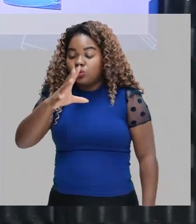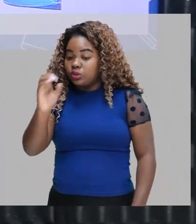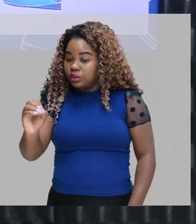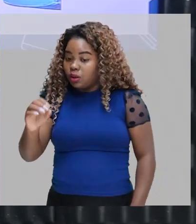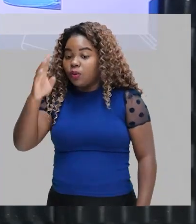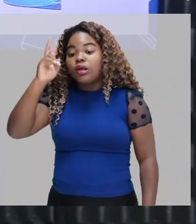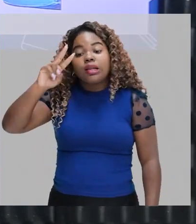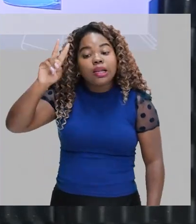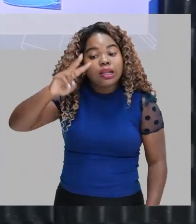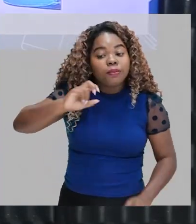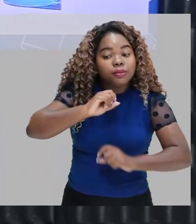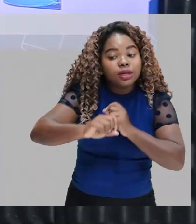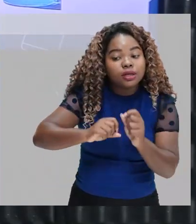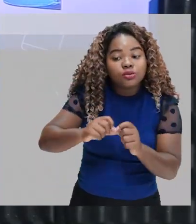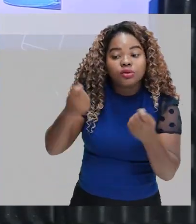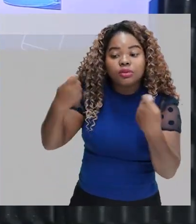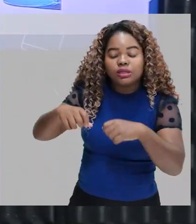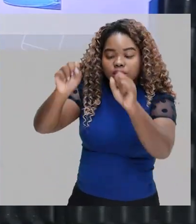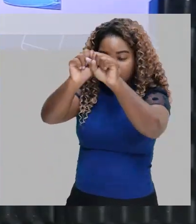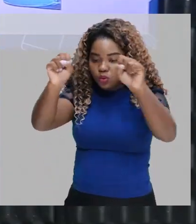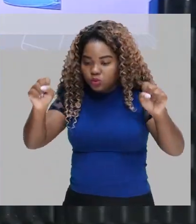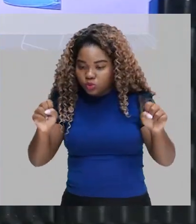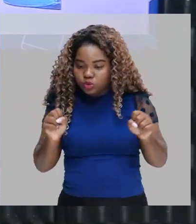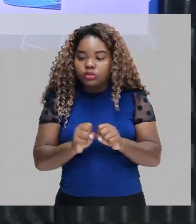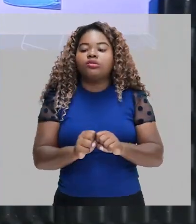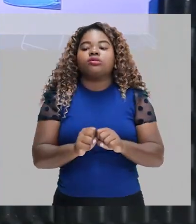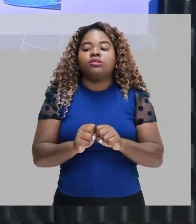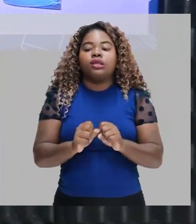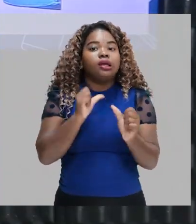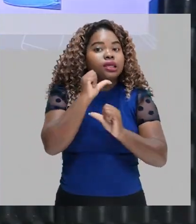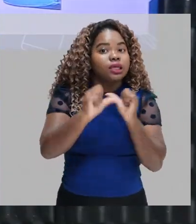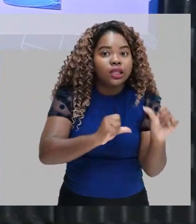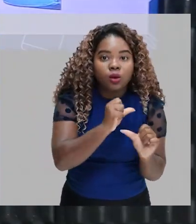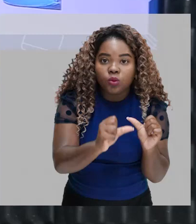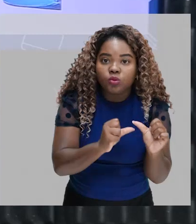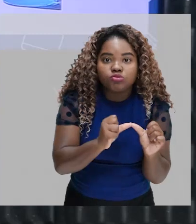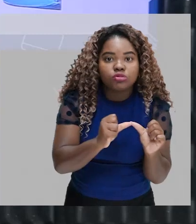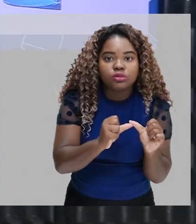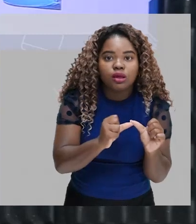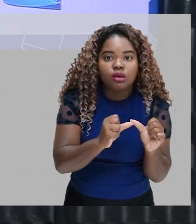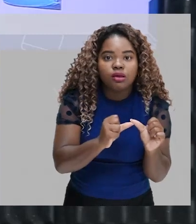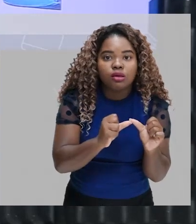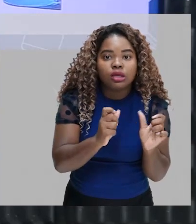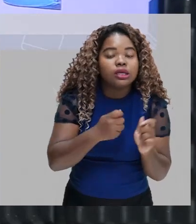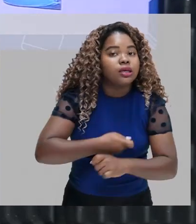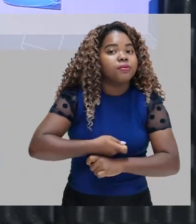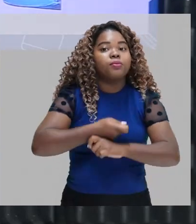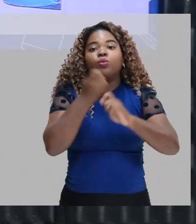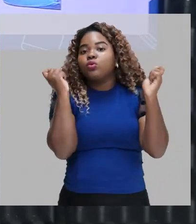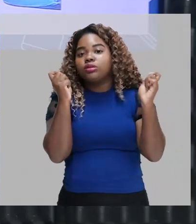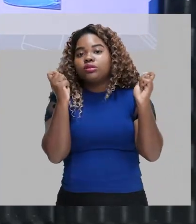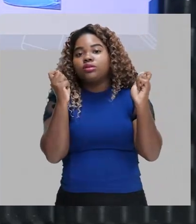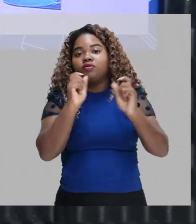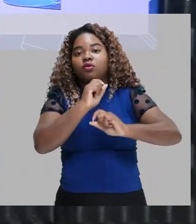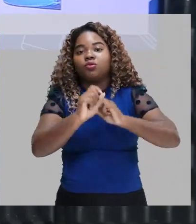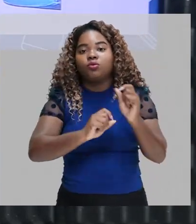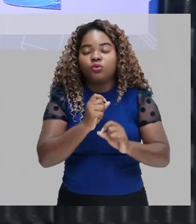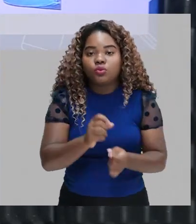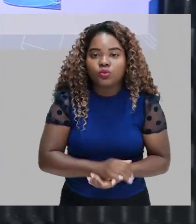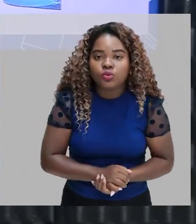precisa ser um sistema, certo, homogêneo, onde eu não vou conseguir, eu não